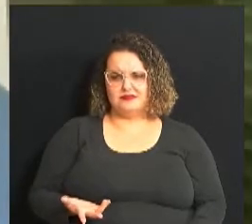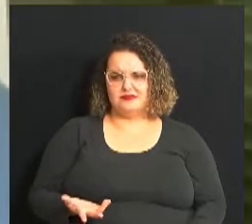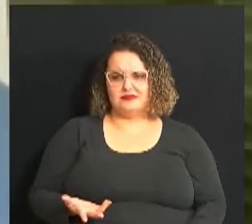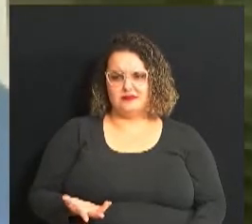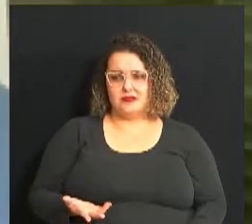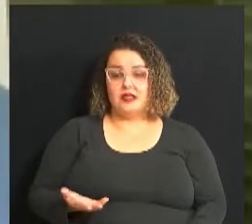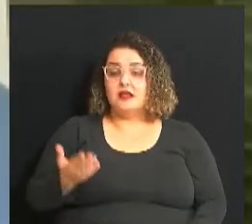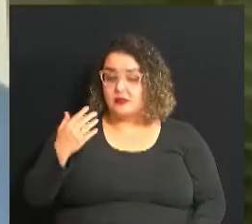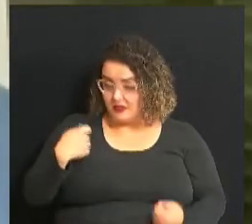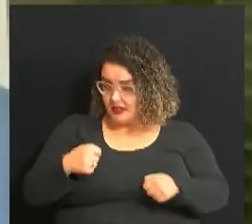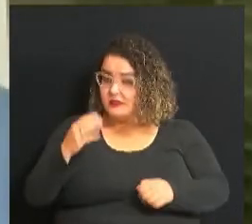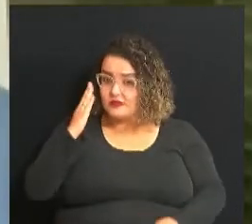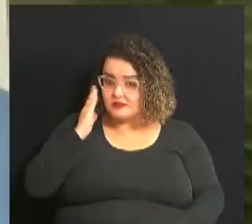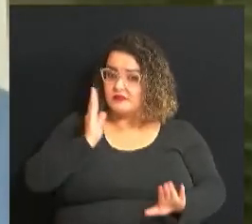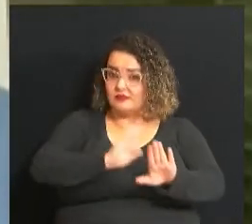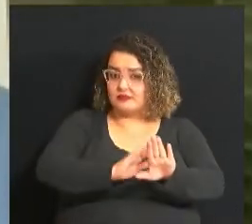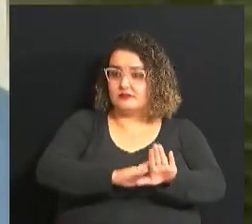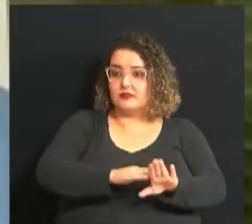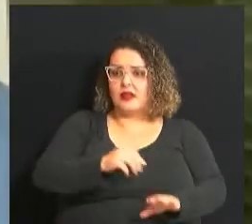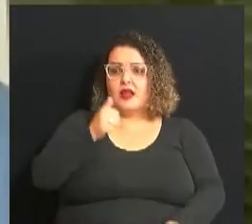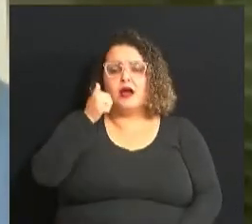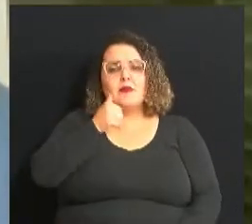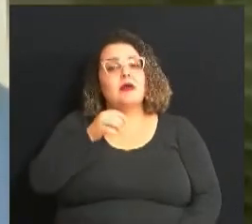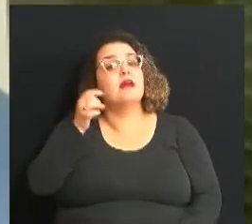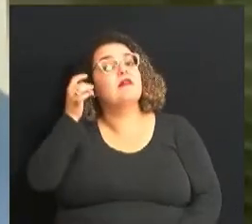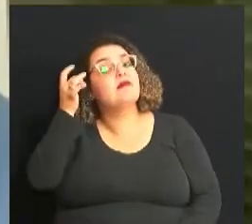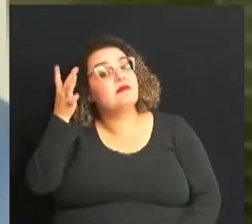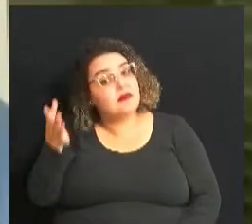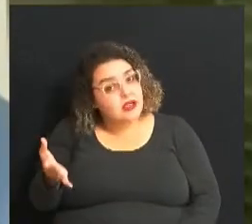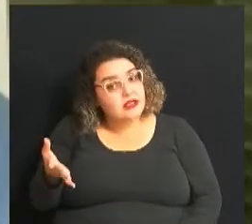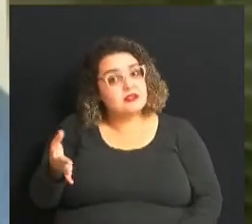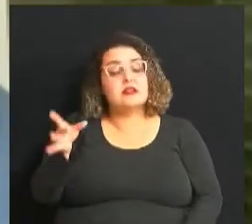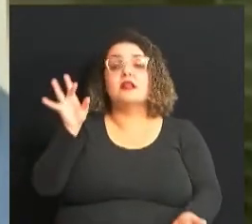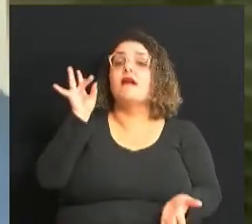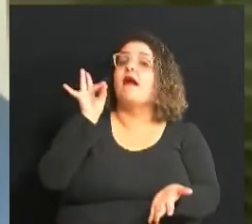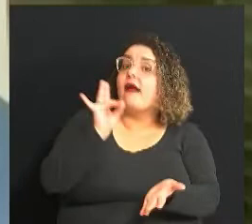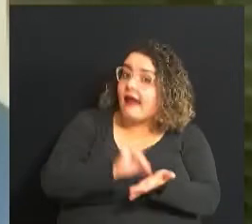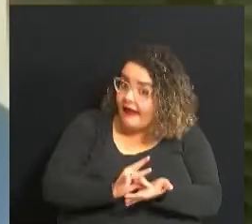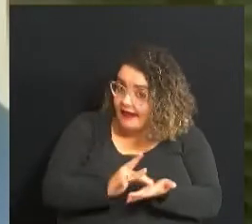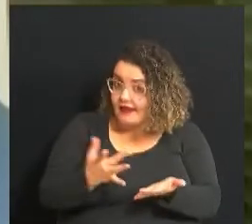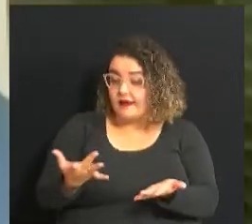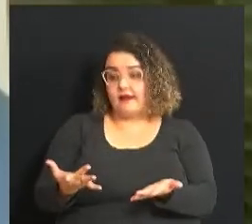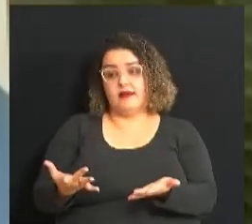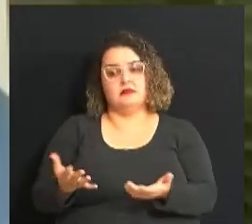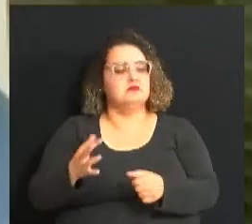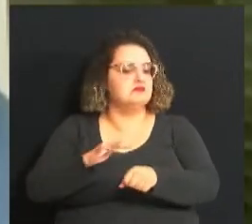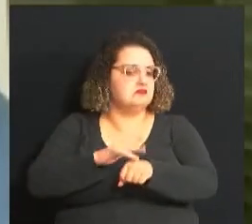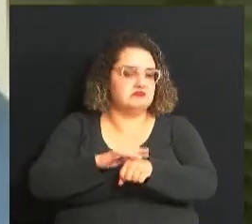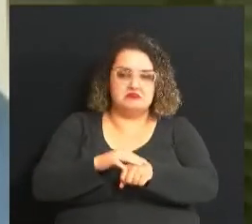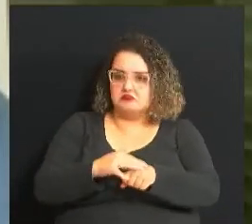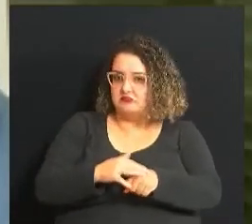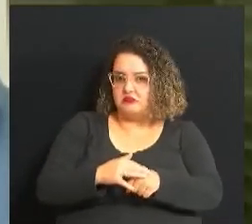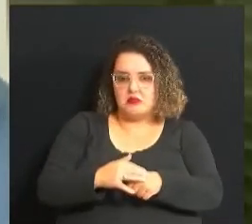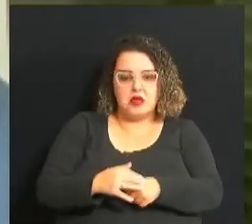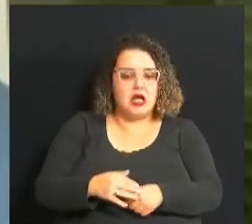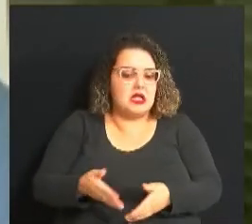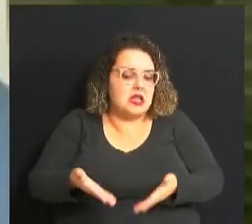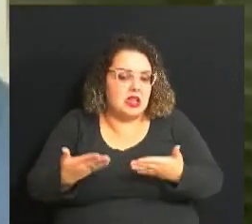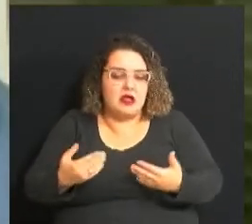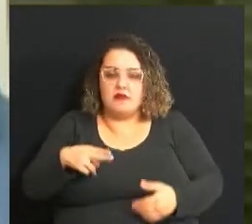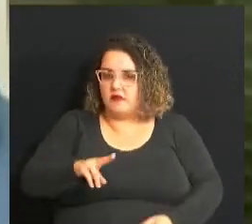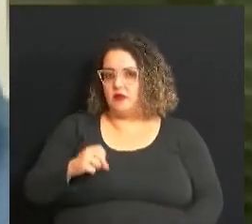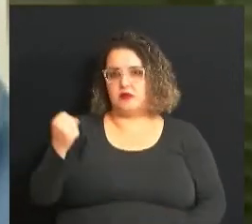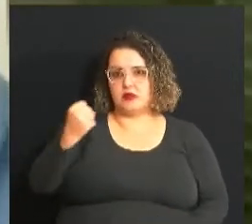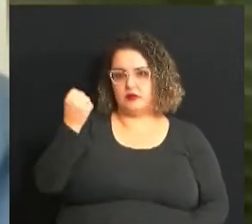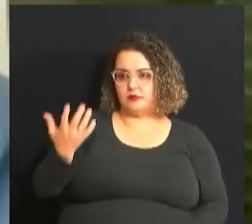ação. A mulher é muito mais fácil, ela é muito mais realista nas doenças, sejam menos graves ou mais graves.